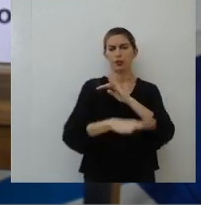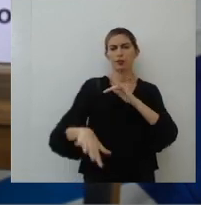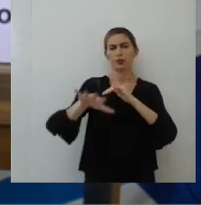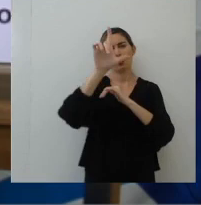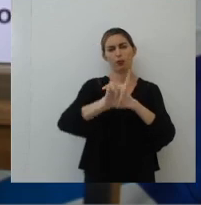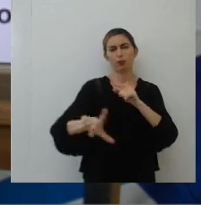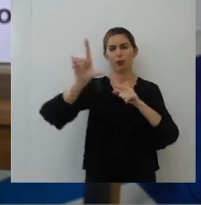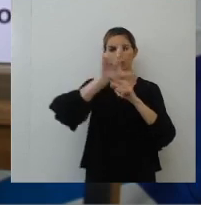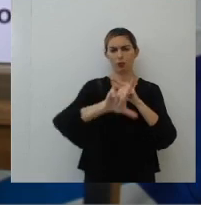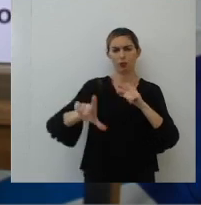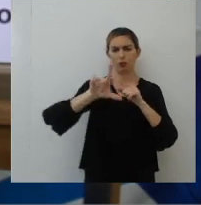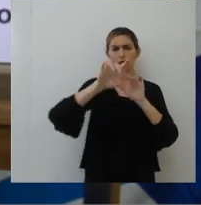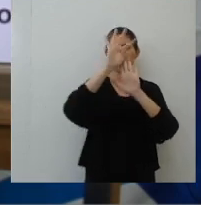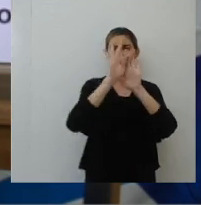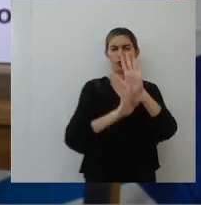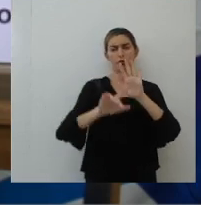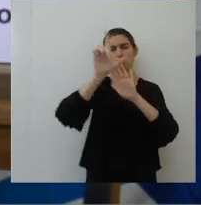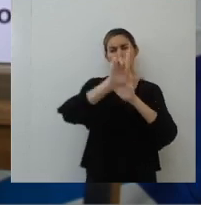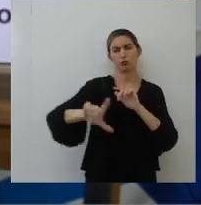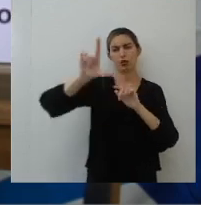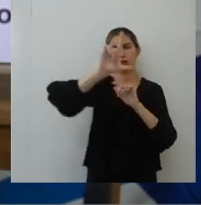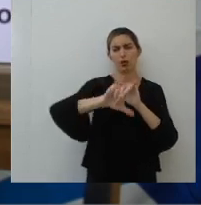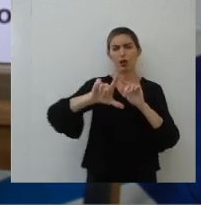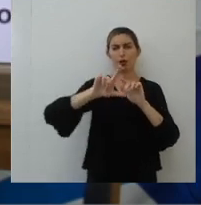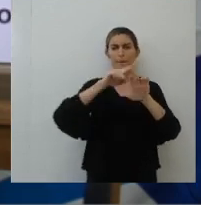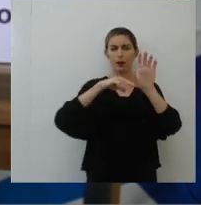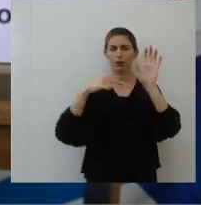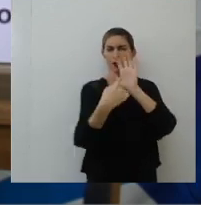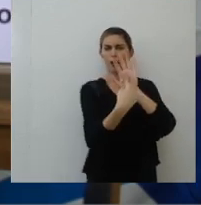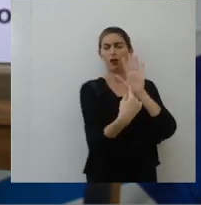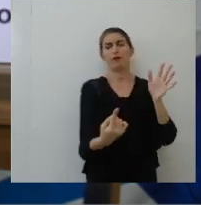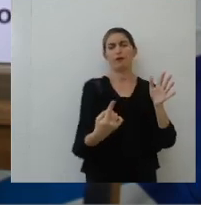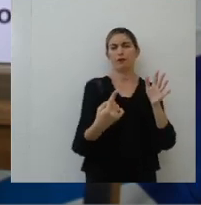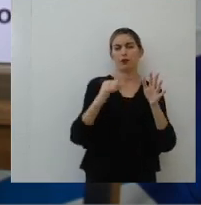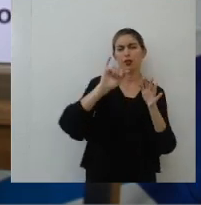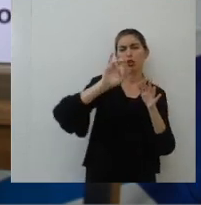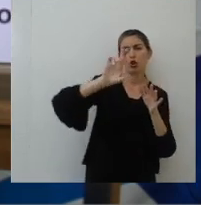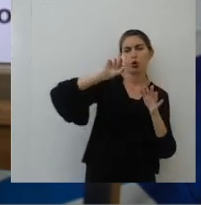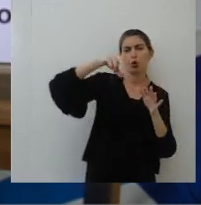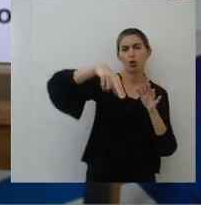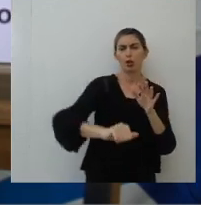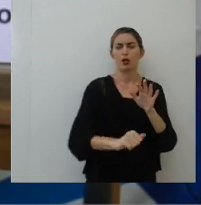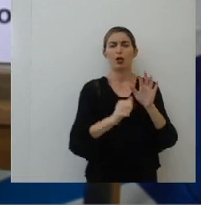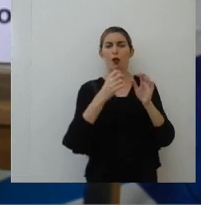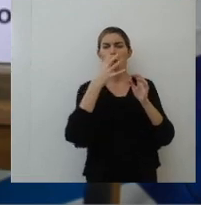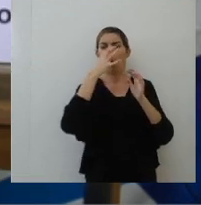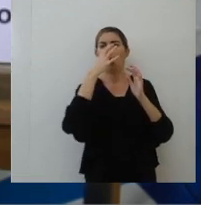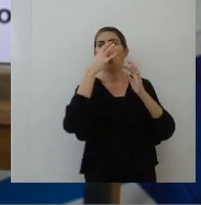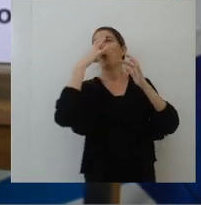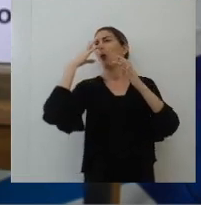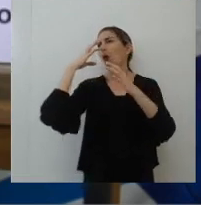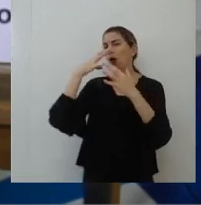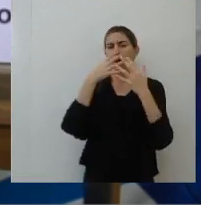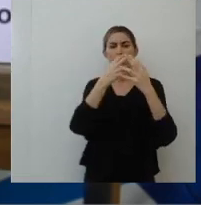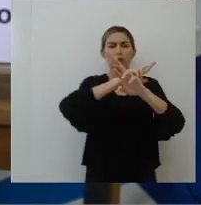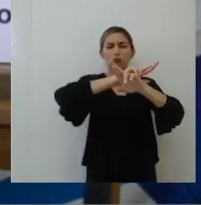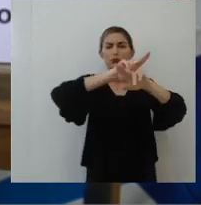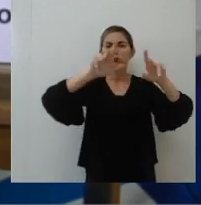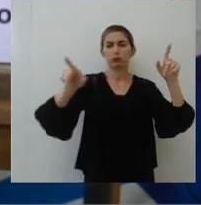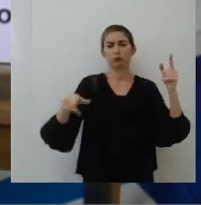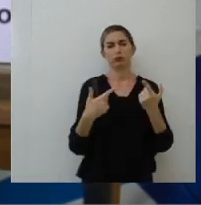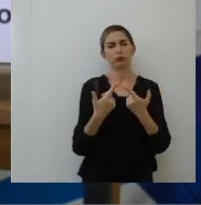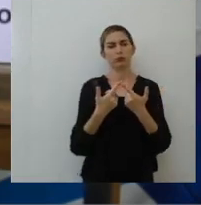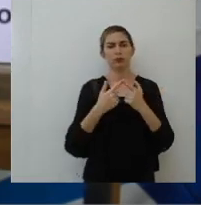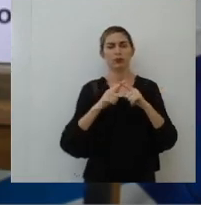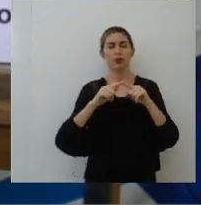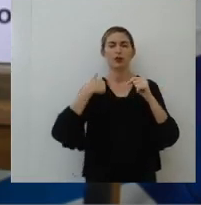da literatura. É os textos literários, é a metáfora, né, a ironia, é a hipérbole, tá? Na grande maioria.